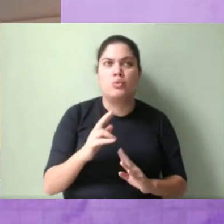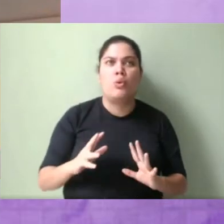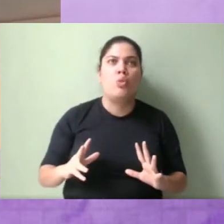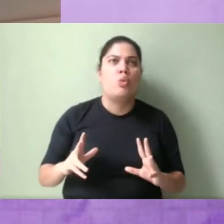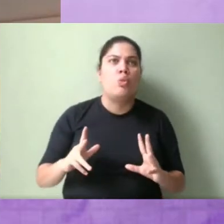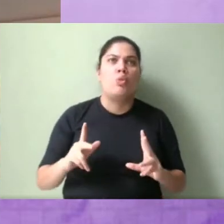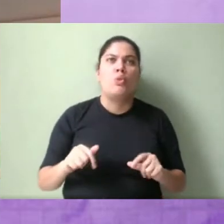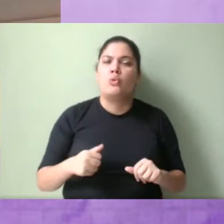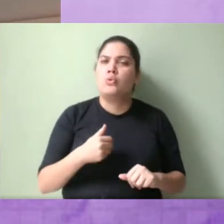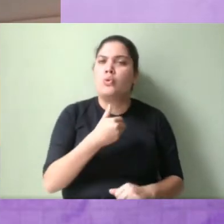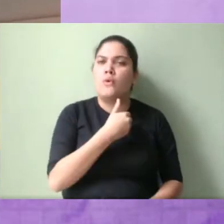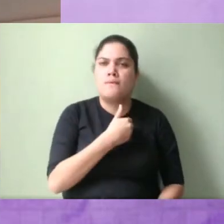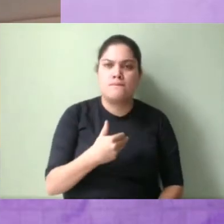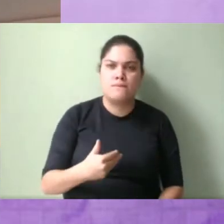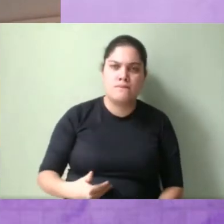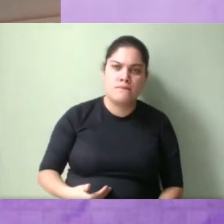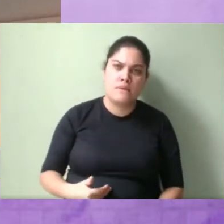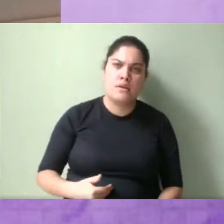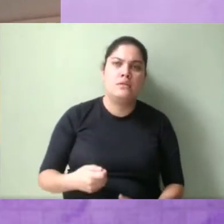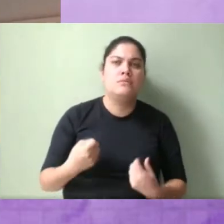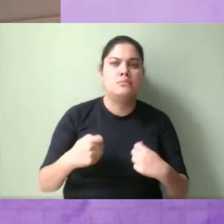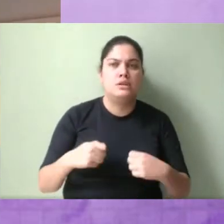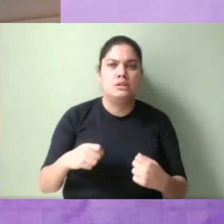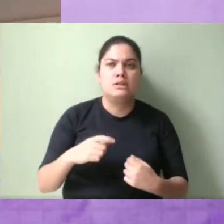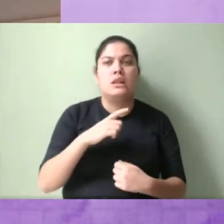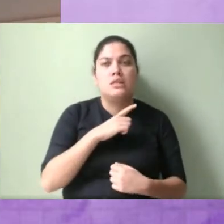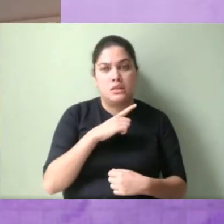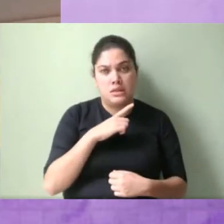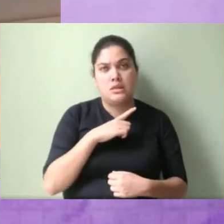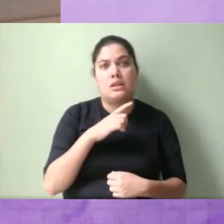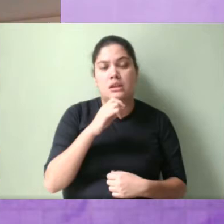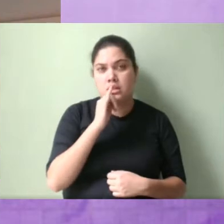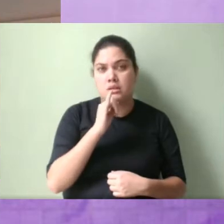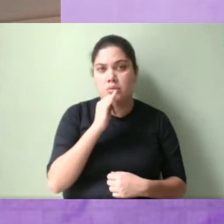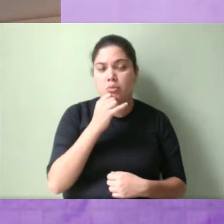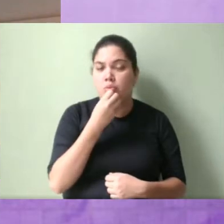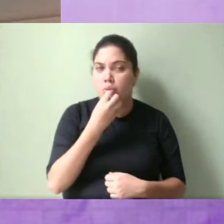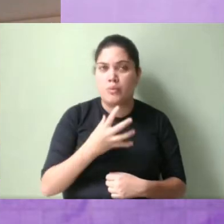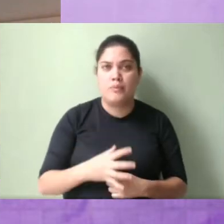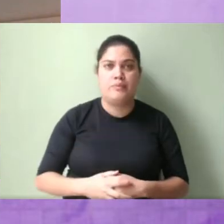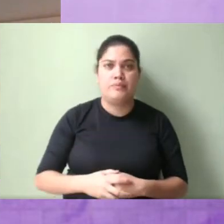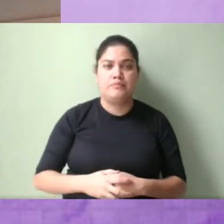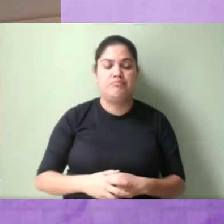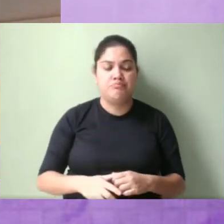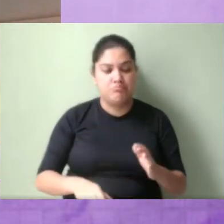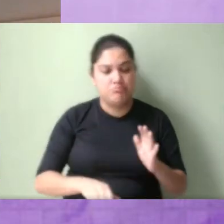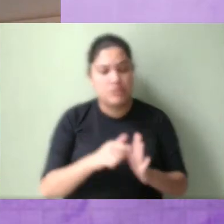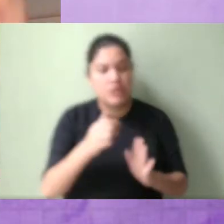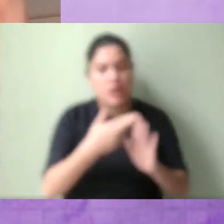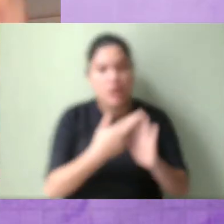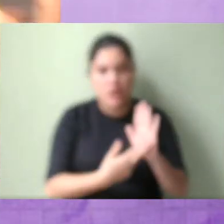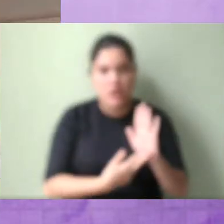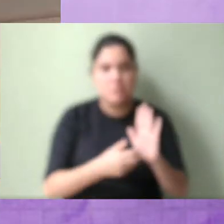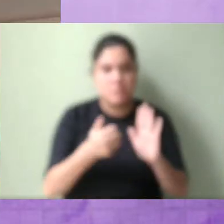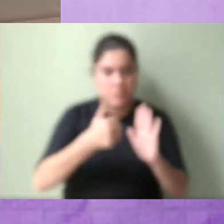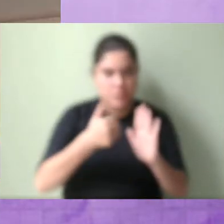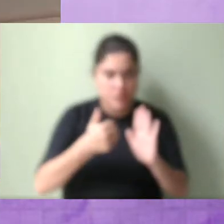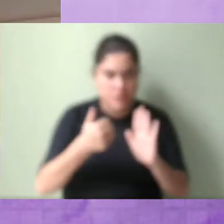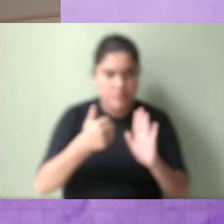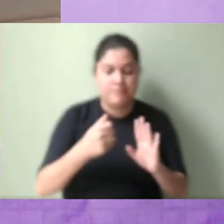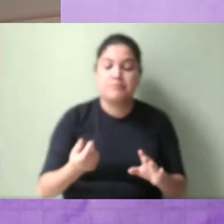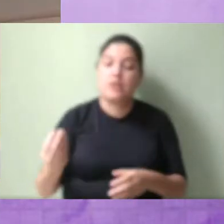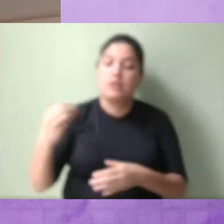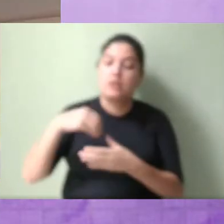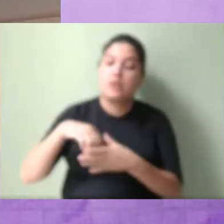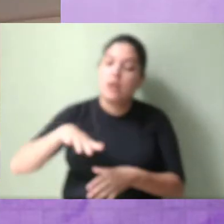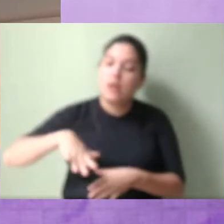respeito. Então, é preciso ter exemplos, né? Como todo governo, é preciso